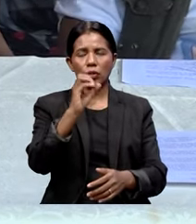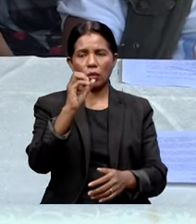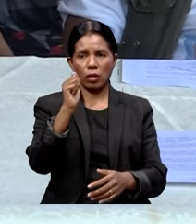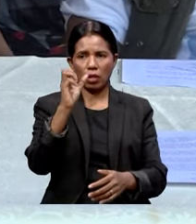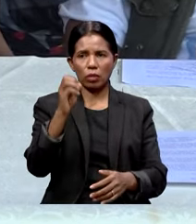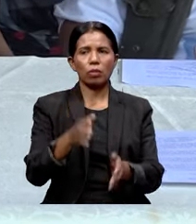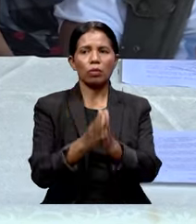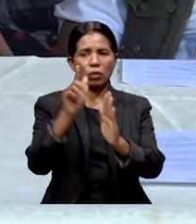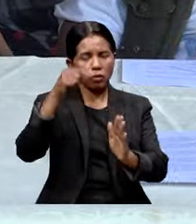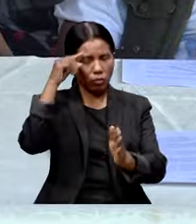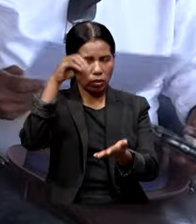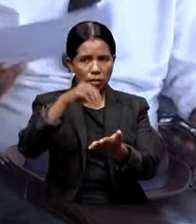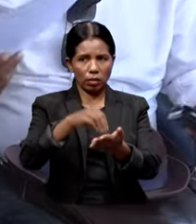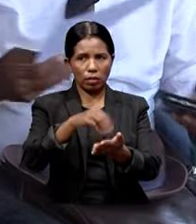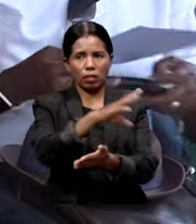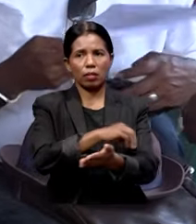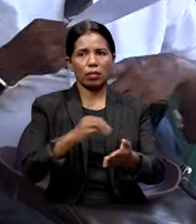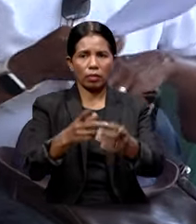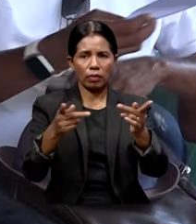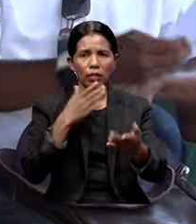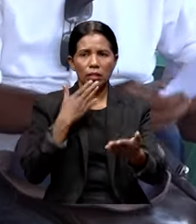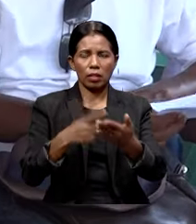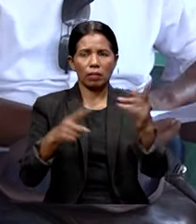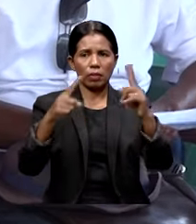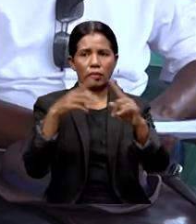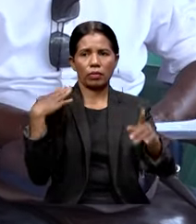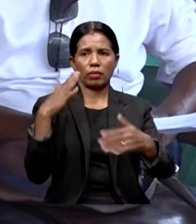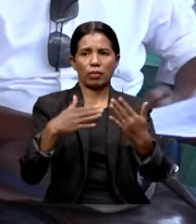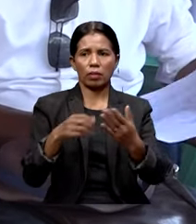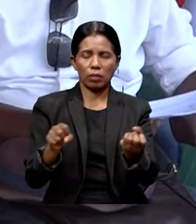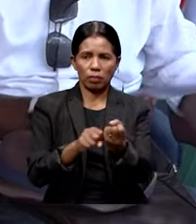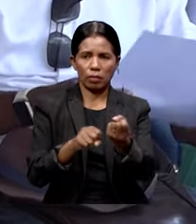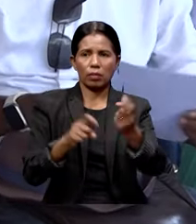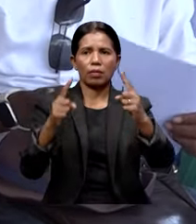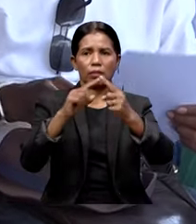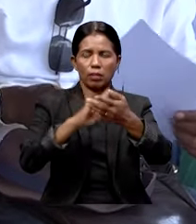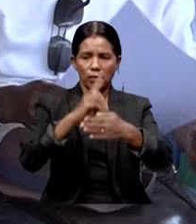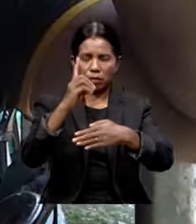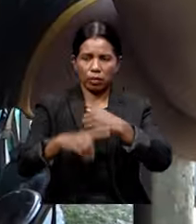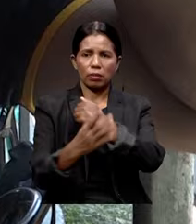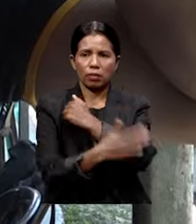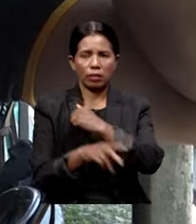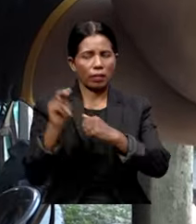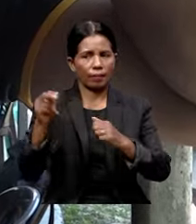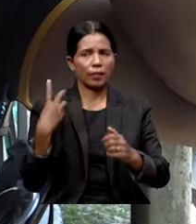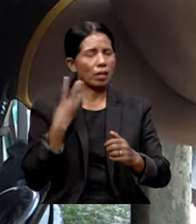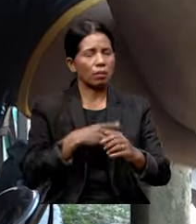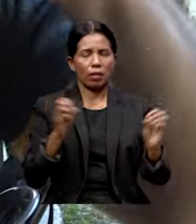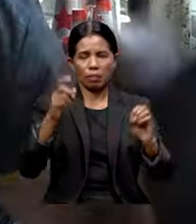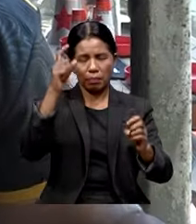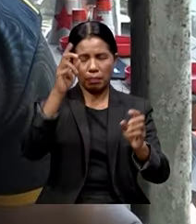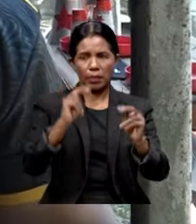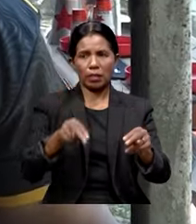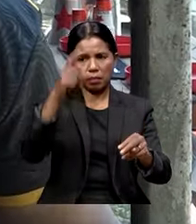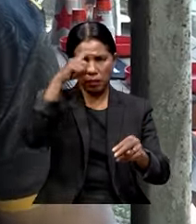guvernu atau investe makas no kria kondisi diak ba joven sira no nebel kontribui ba desenvolvimento na saunian. Mila presiden matenek man.